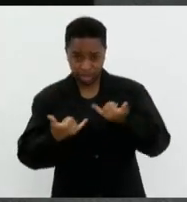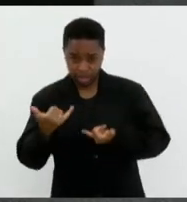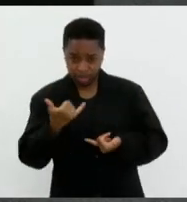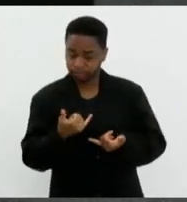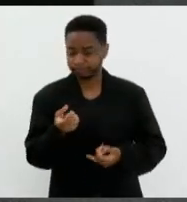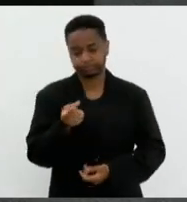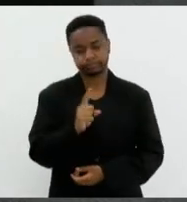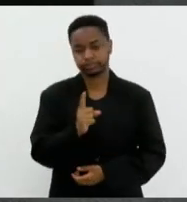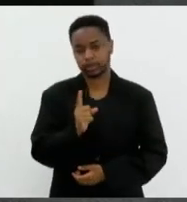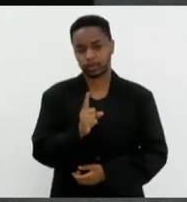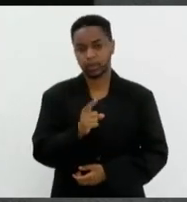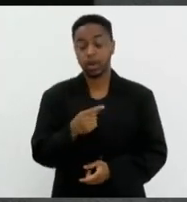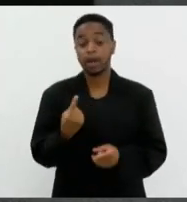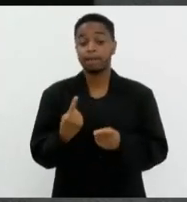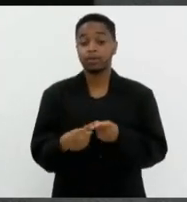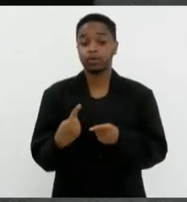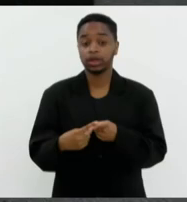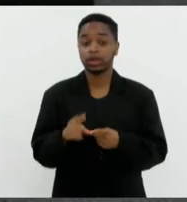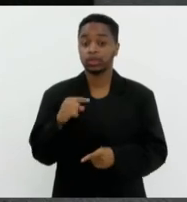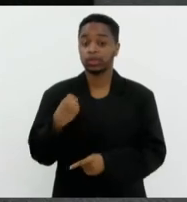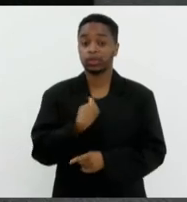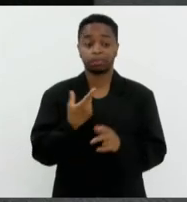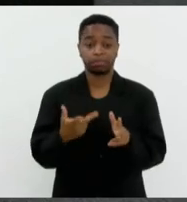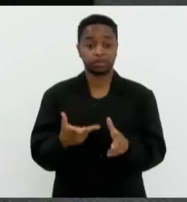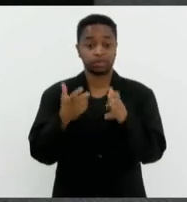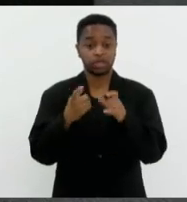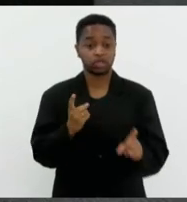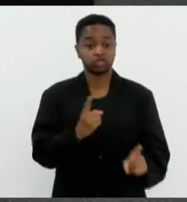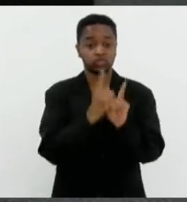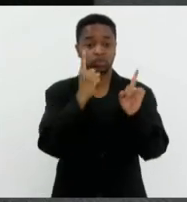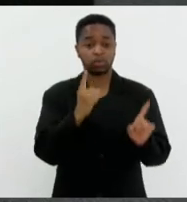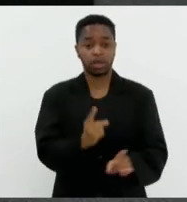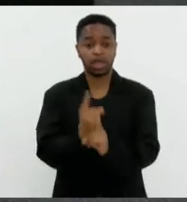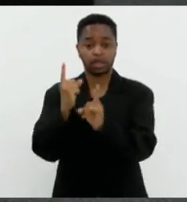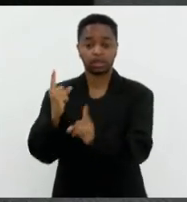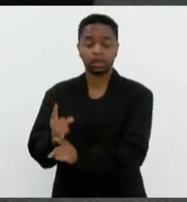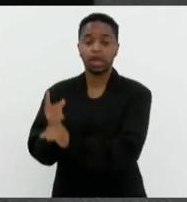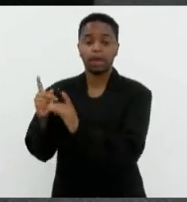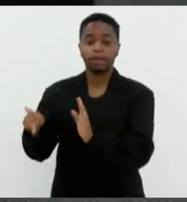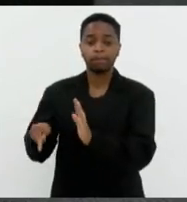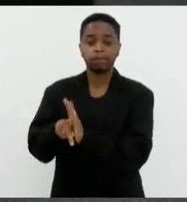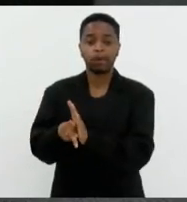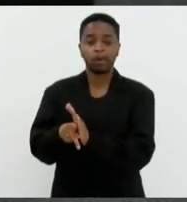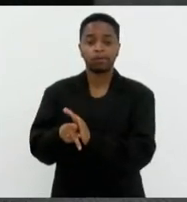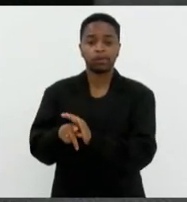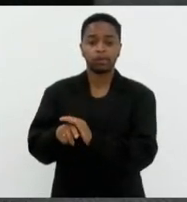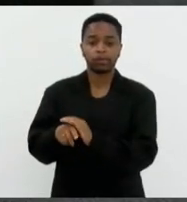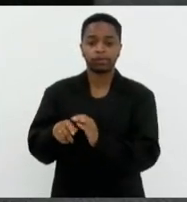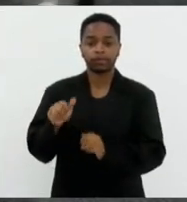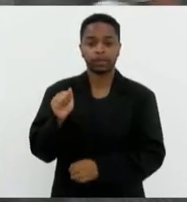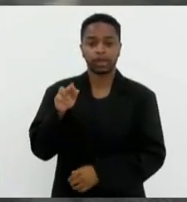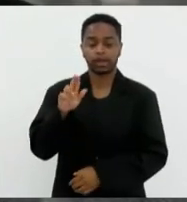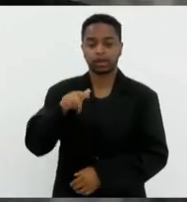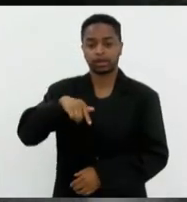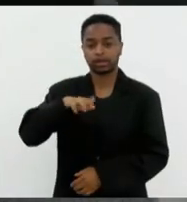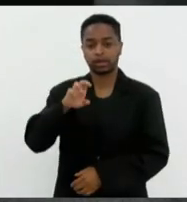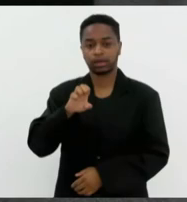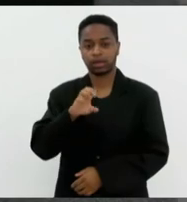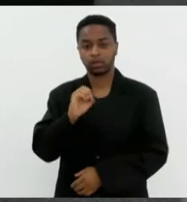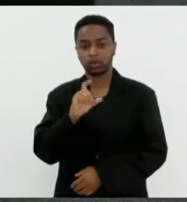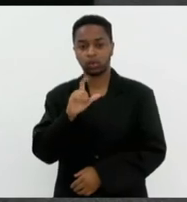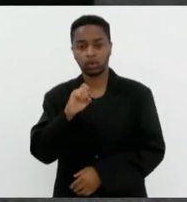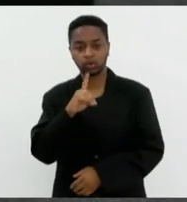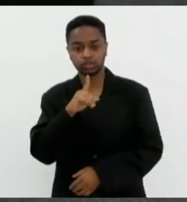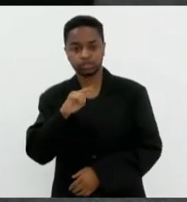contadas, até porque a gente vê descobertas da arqueologia a todo momento. Sabemos que a